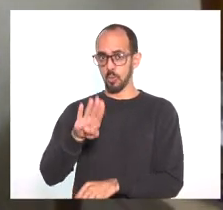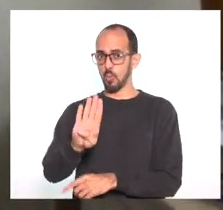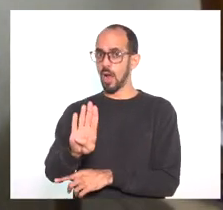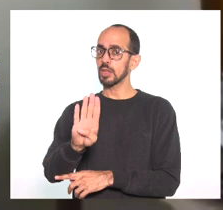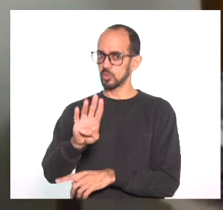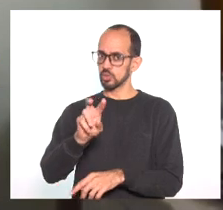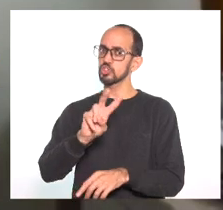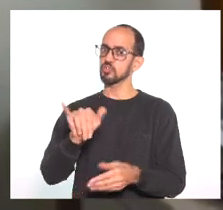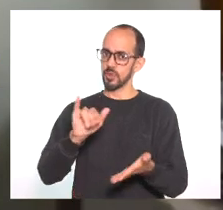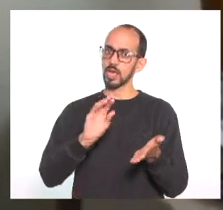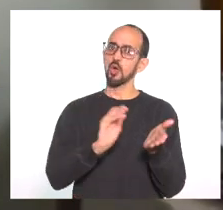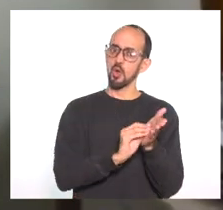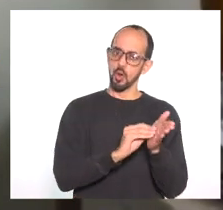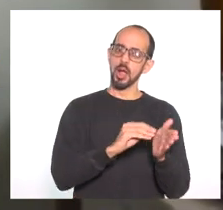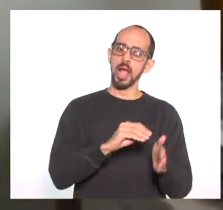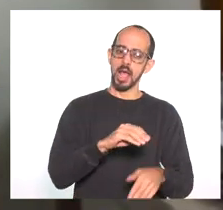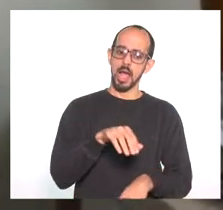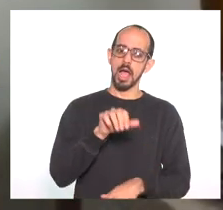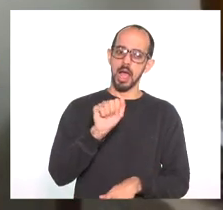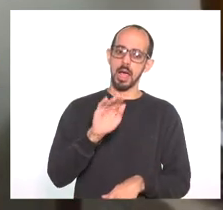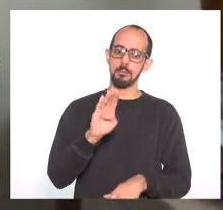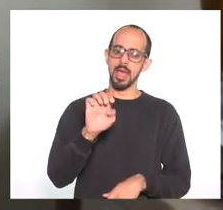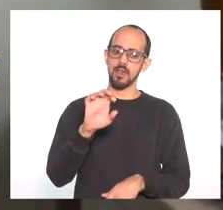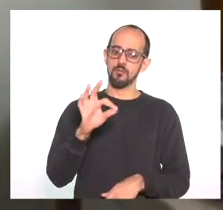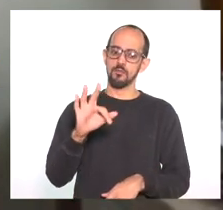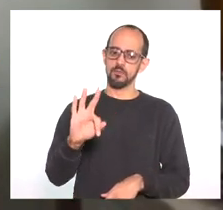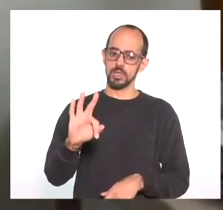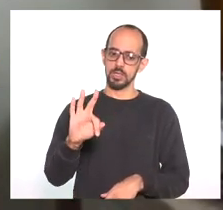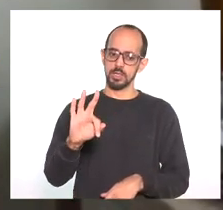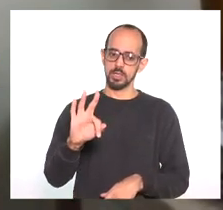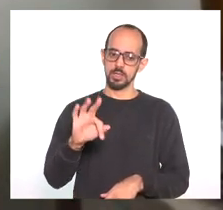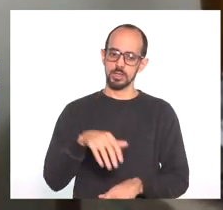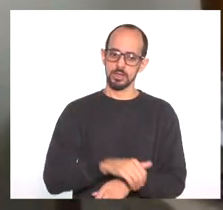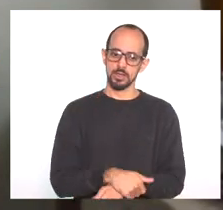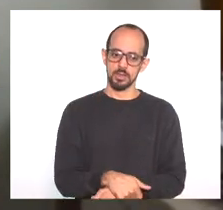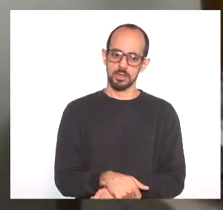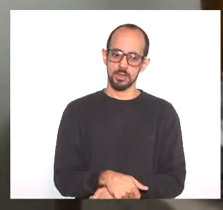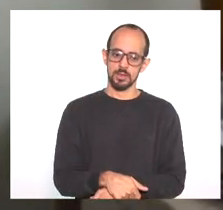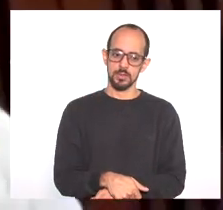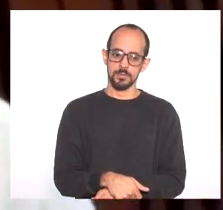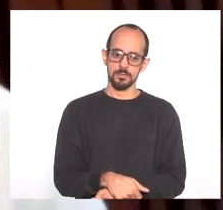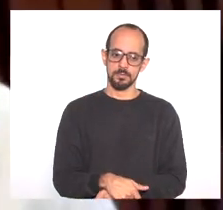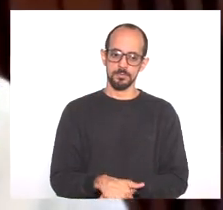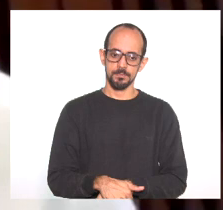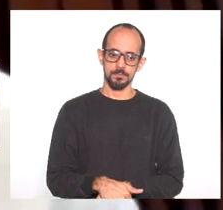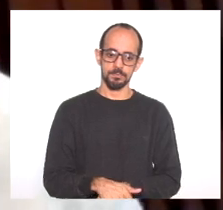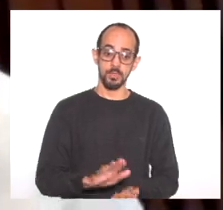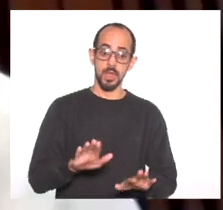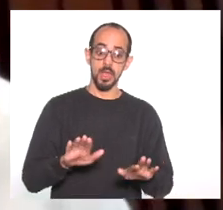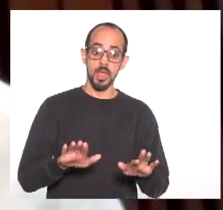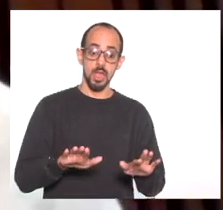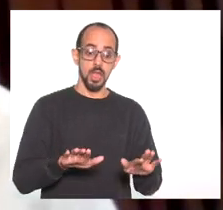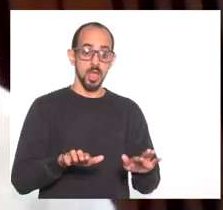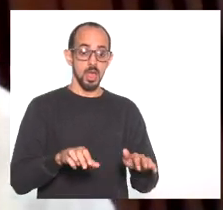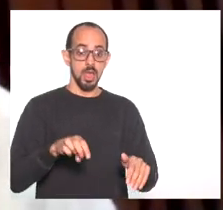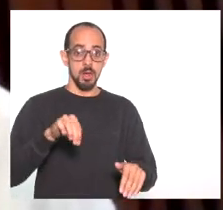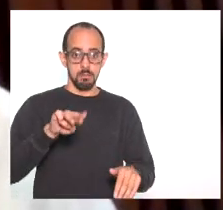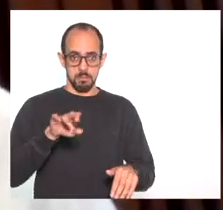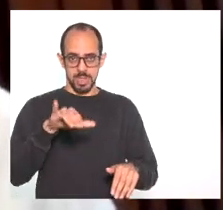ABEP. Deputado Márcio Pacheco, sobre o item 3, levantou a mão e disse... Não, na verdade, deputado Luiz Paulo, eu ia